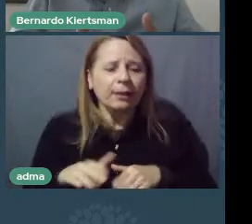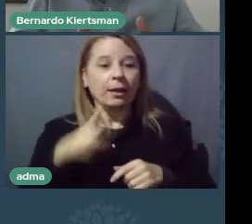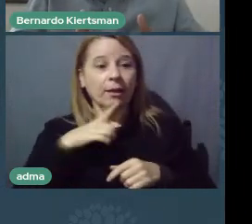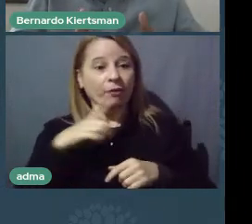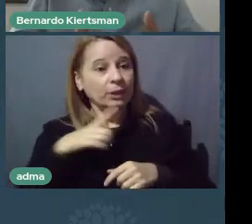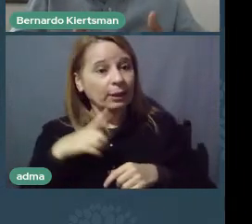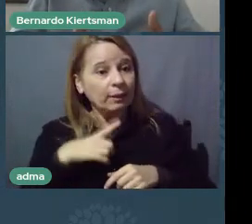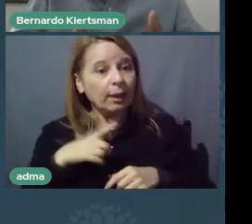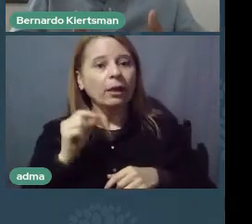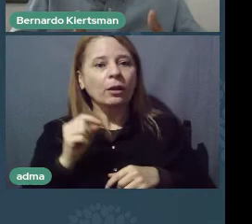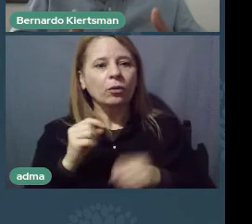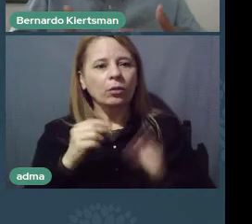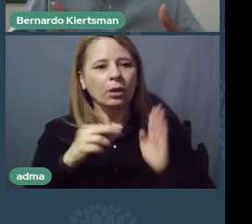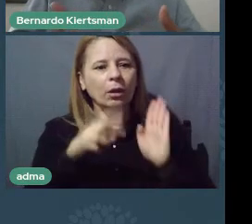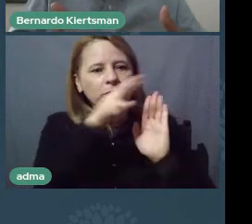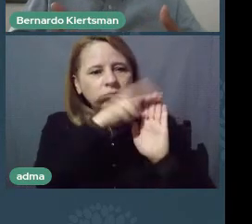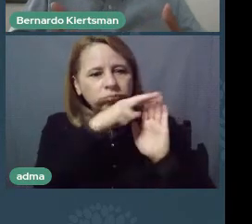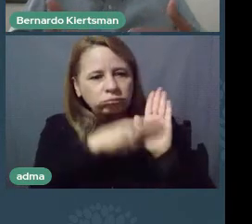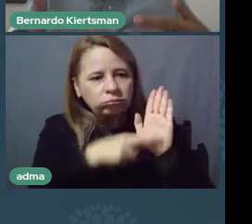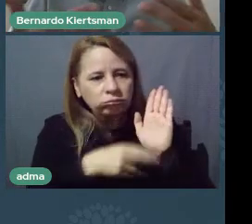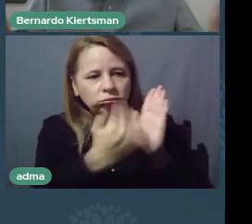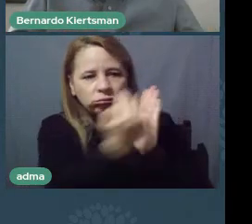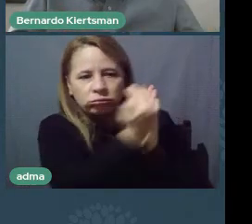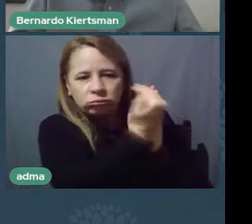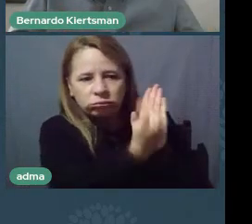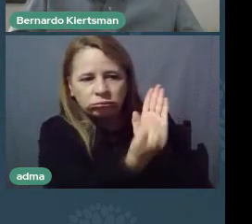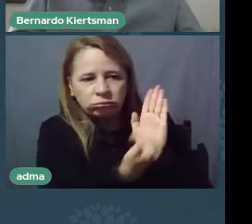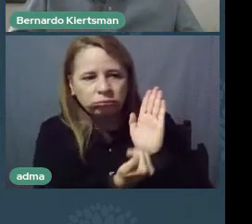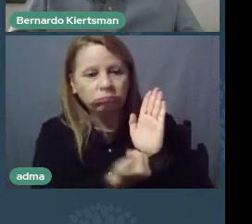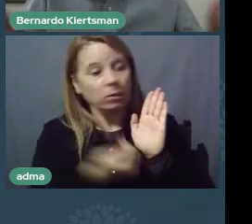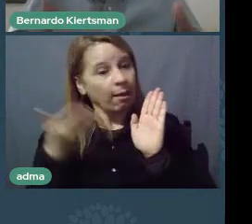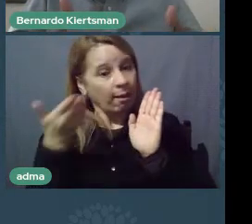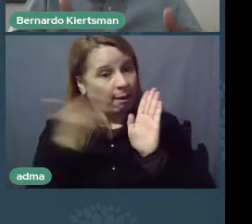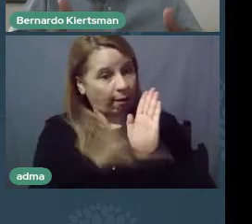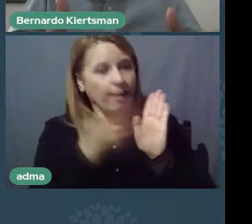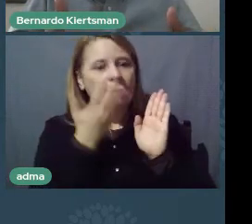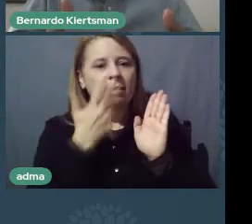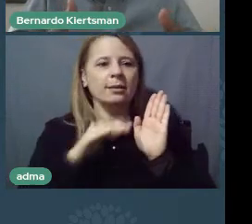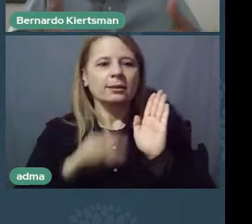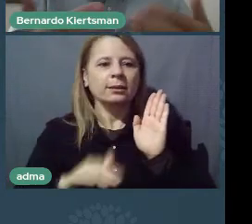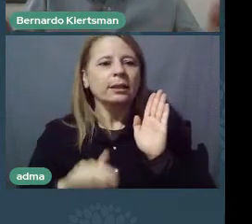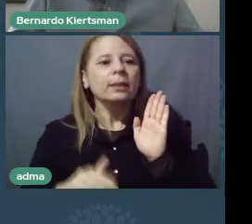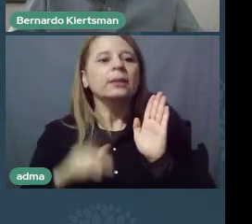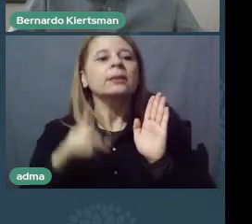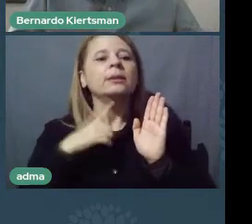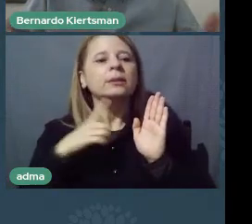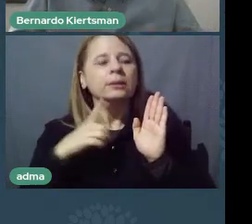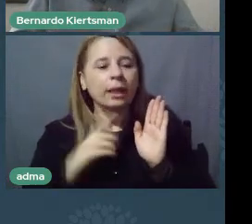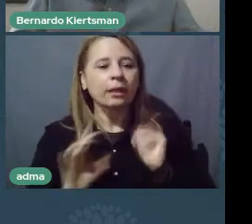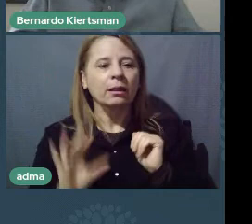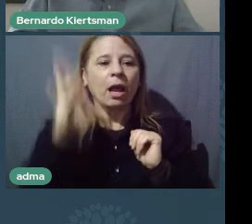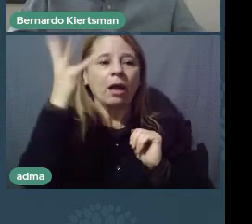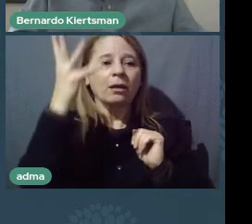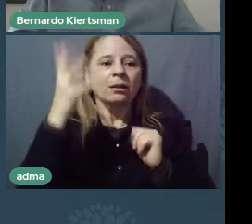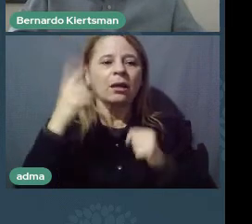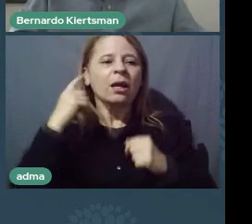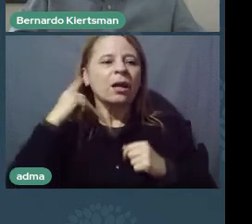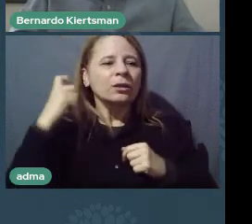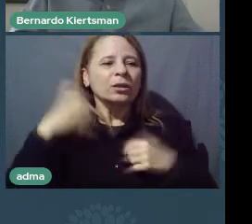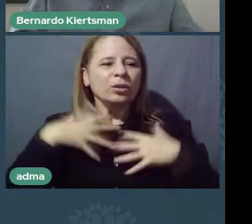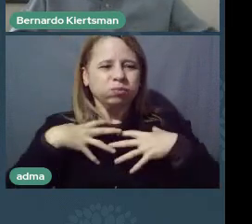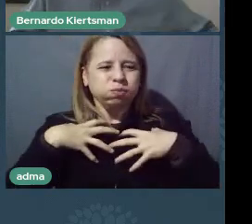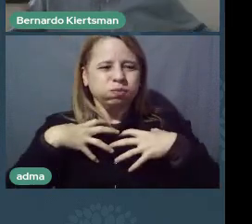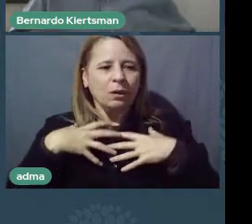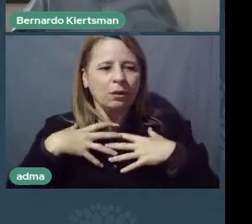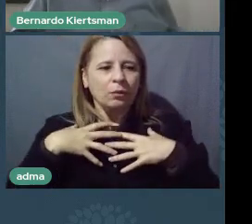que são preditivas, né? Então, essas crianças que apresentam episódios de chiado,